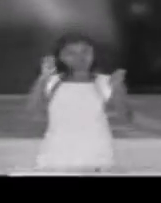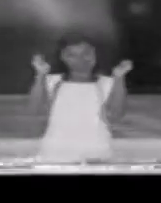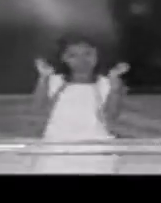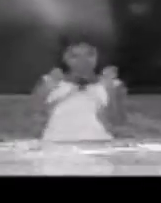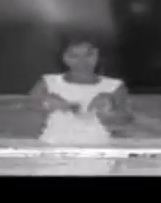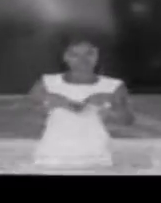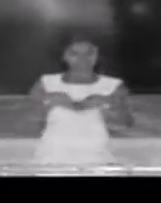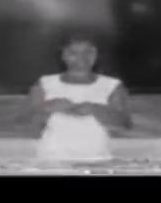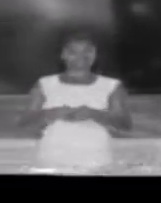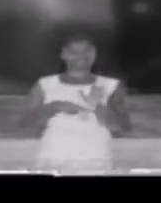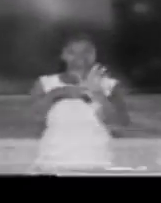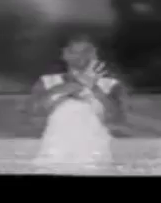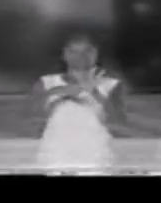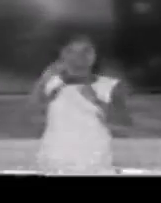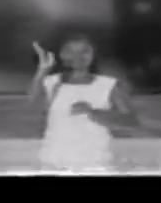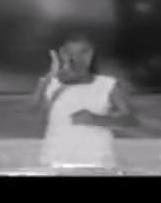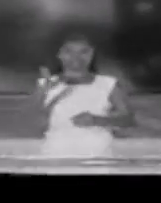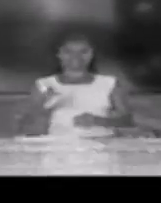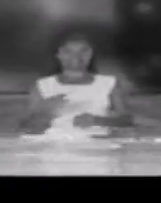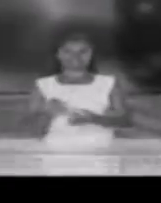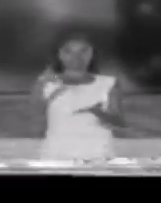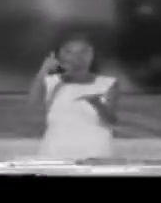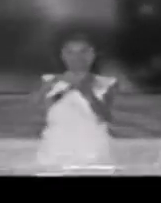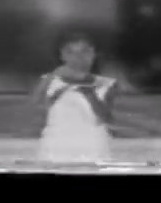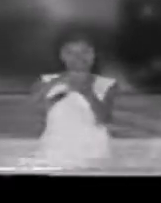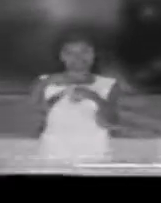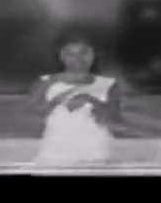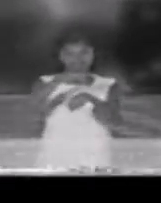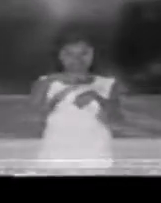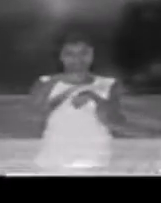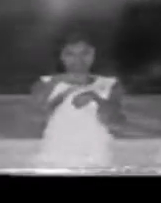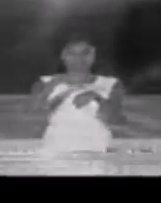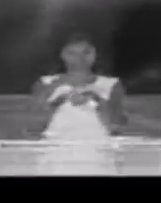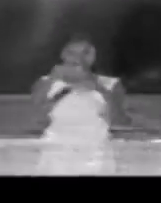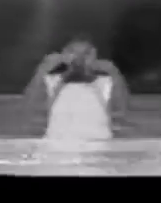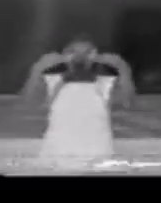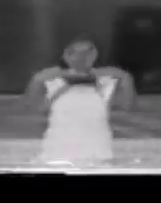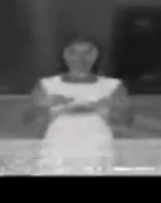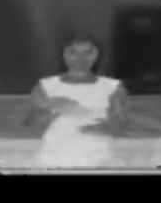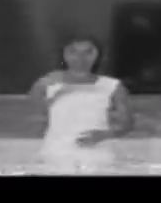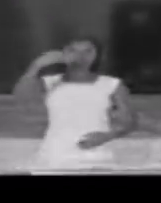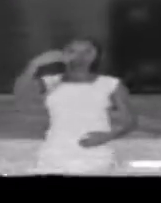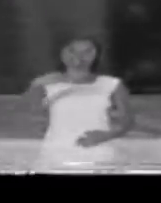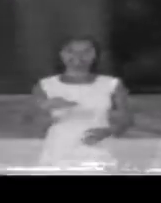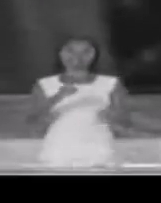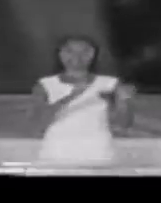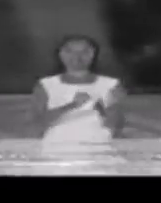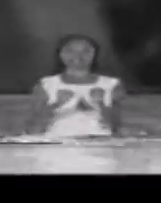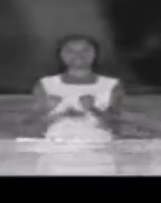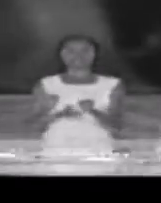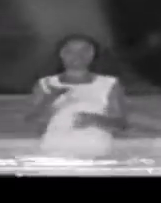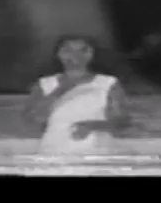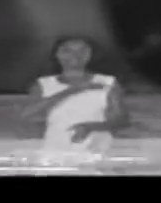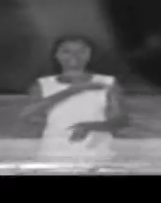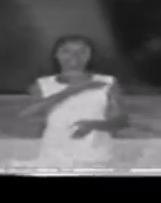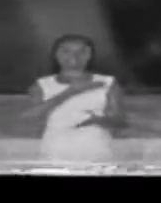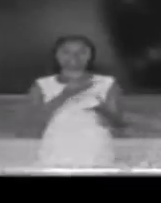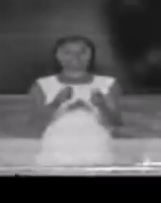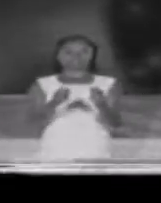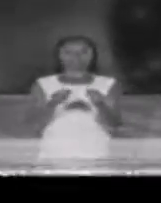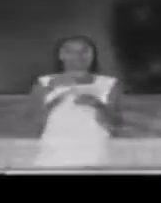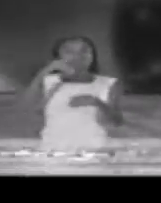Temos sensibilidade e competência necessárias para ajudar o Brasil a ser uma verdadeira pátria. Justa,